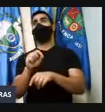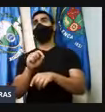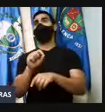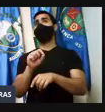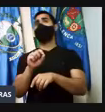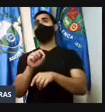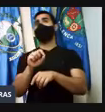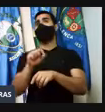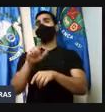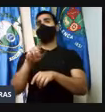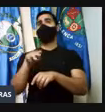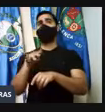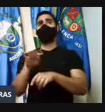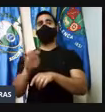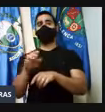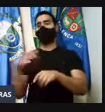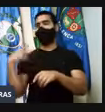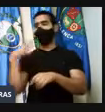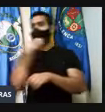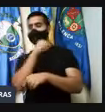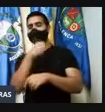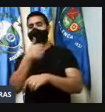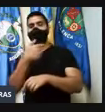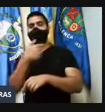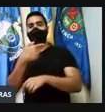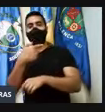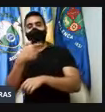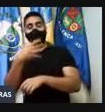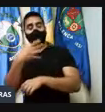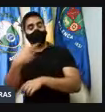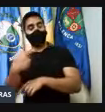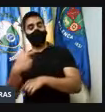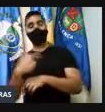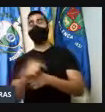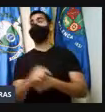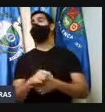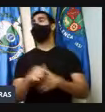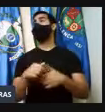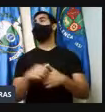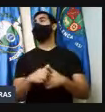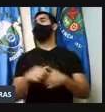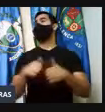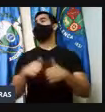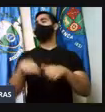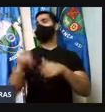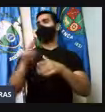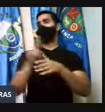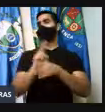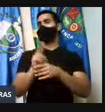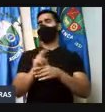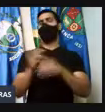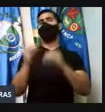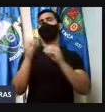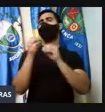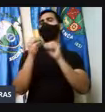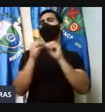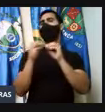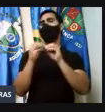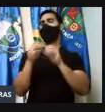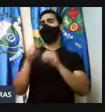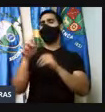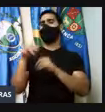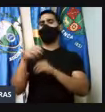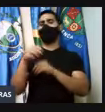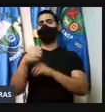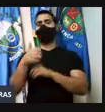à rodovia 147, que liga para Peúna, Ponte Zacarias, no município de Valença, na altura do quilômetro